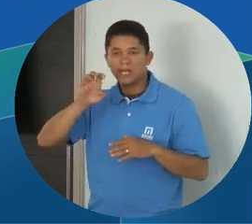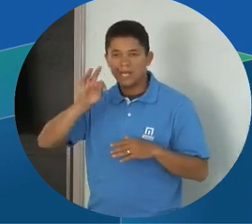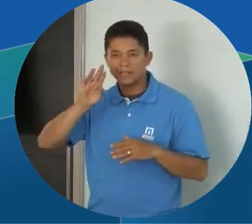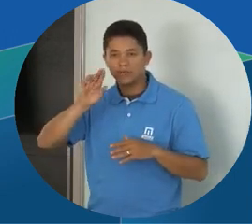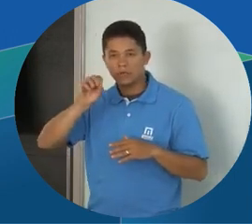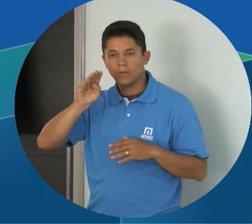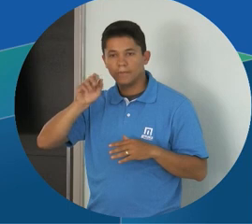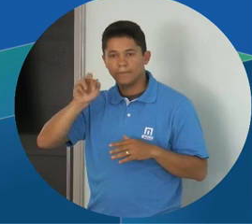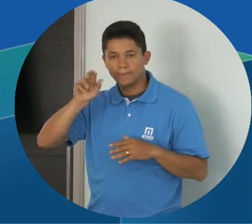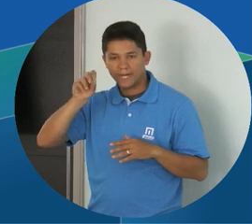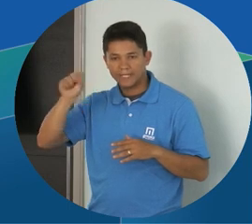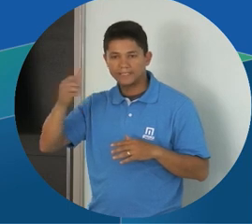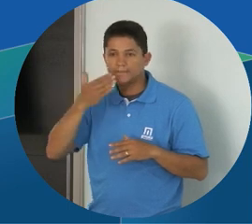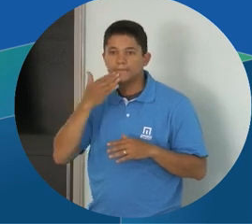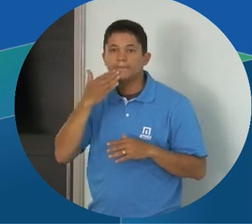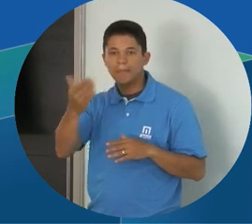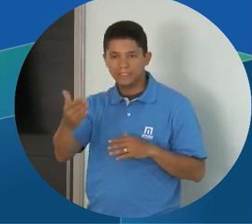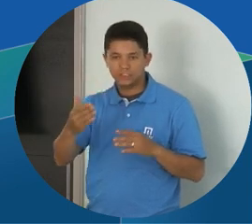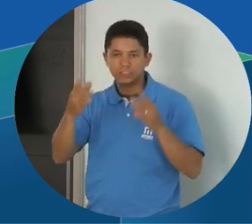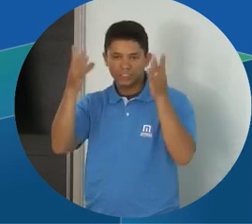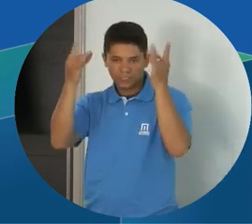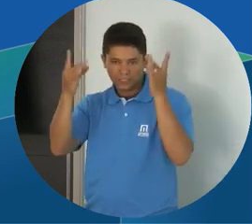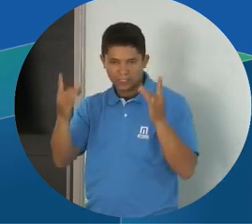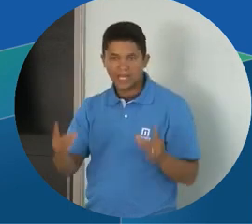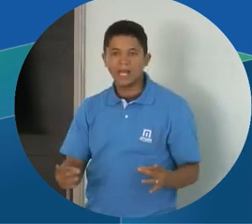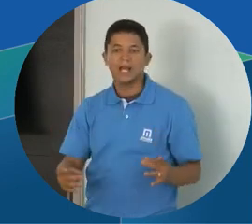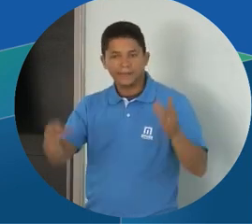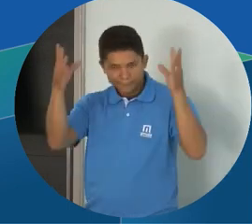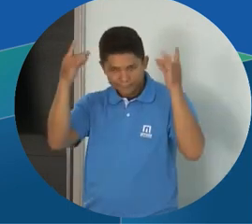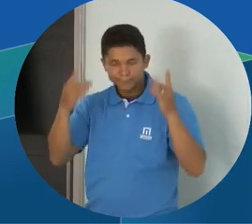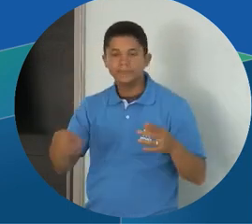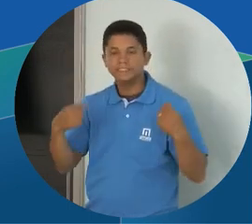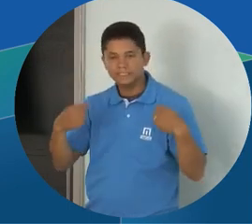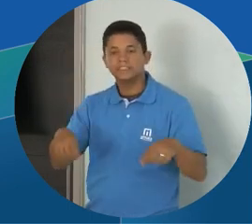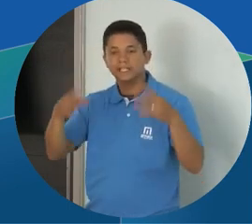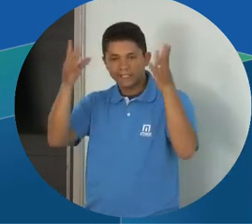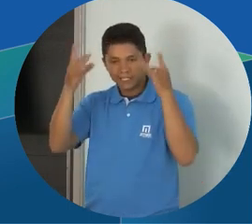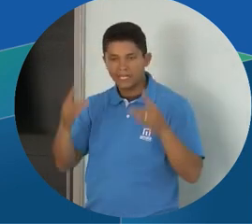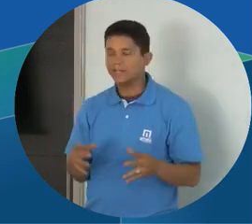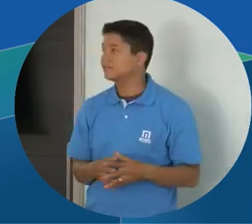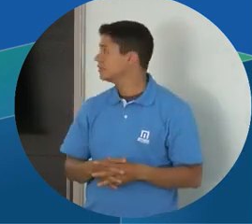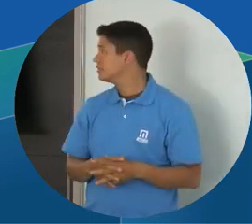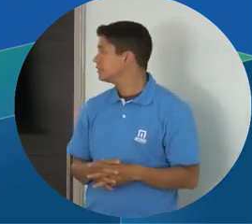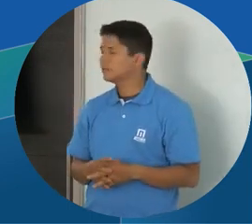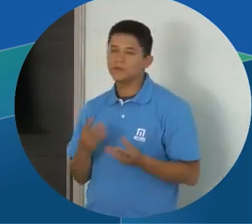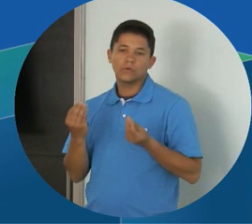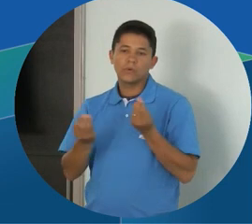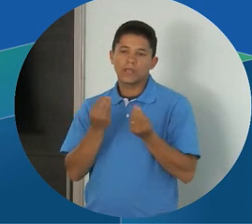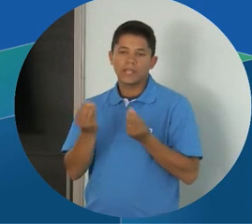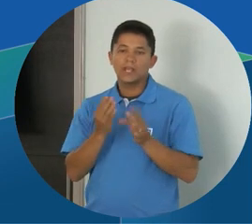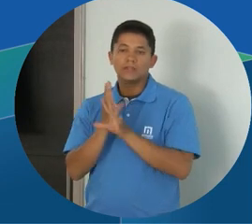para a gente detalhar isso. Então, seria o quê? Seria o